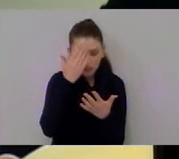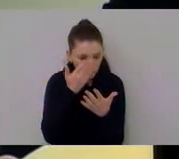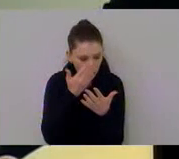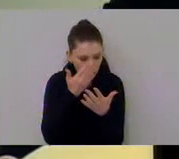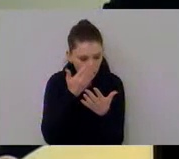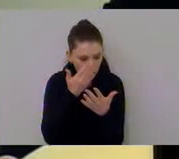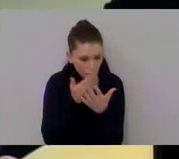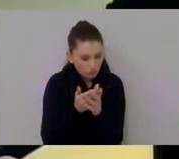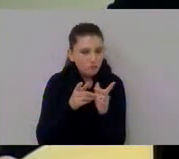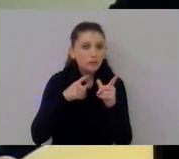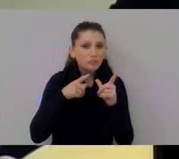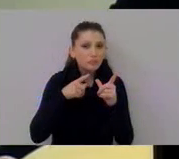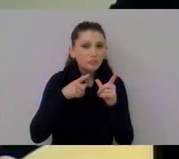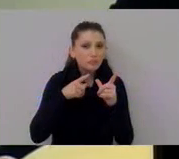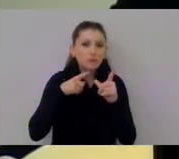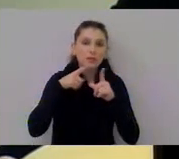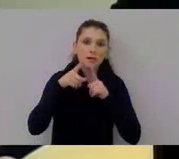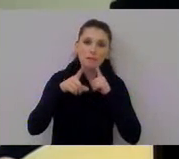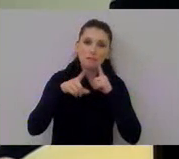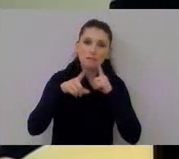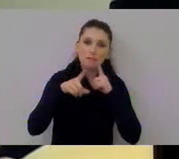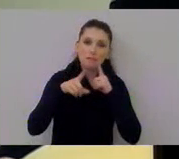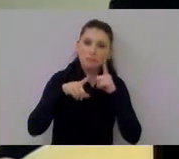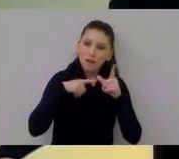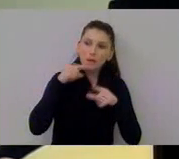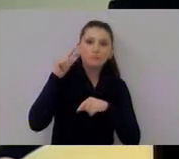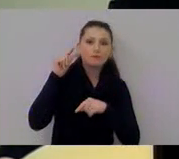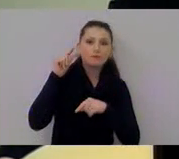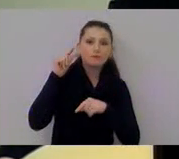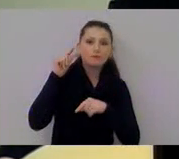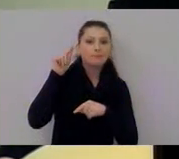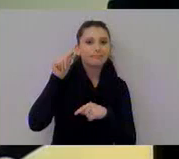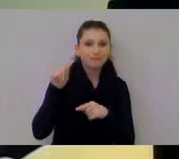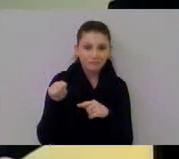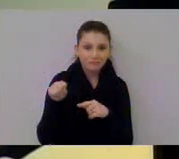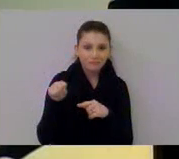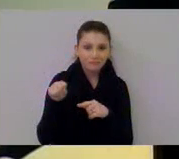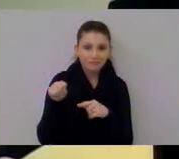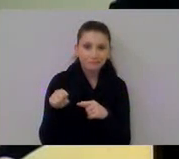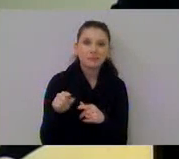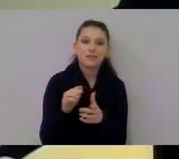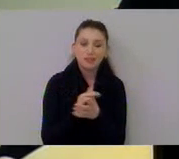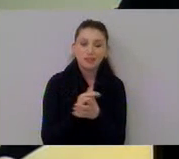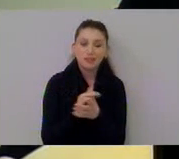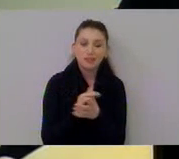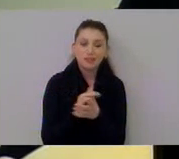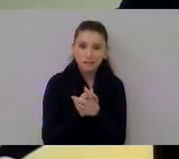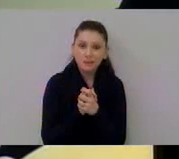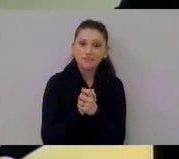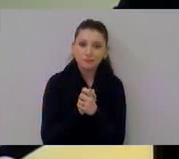descentralização, que seria a melhor forma de administrar